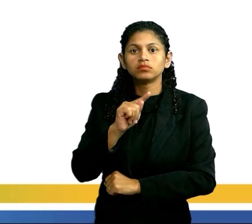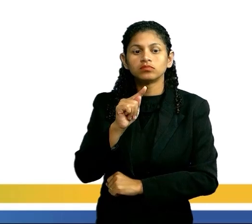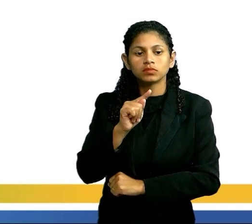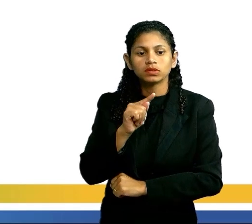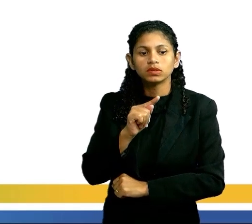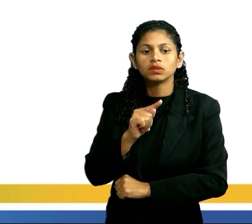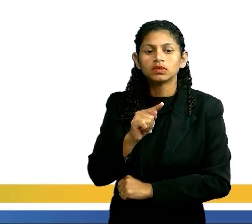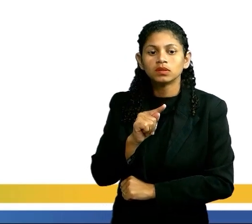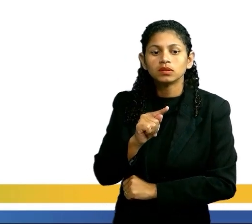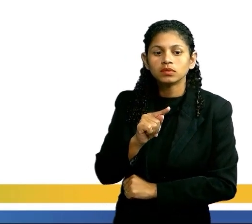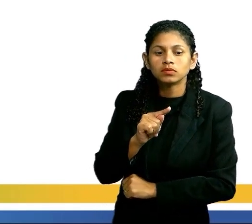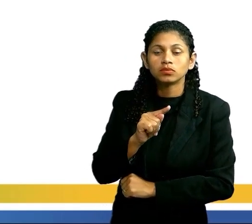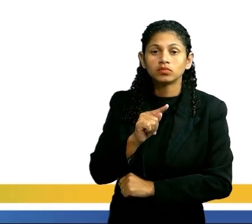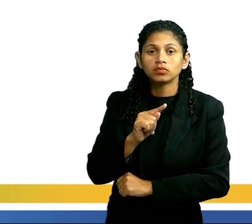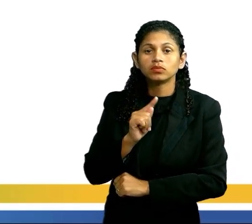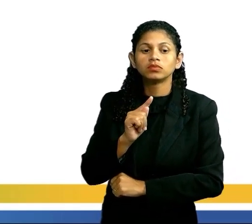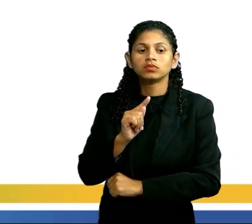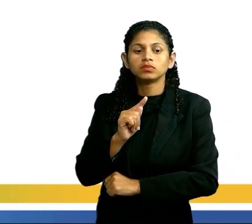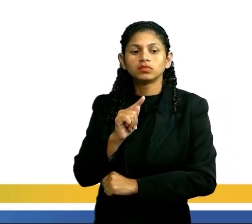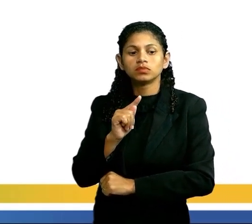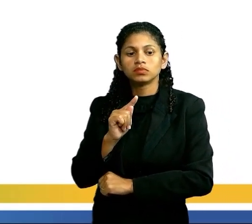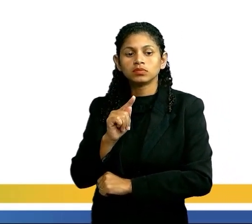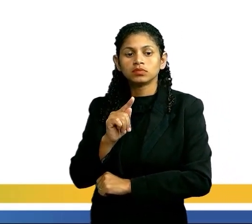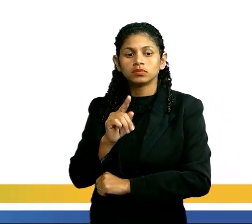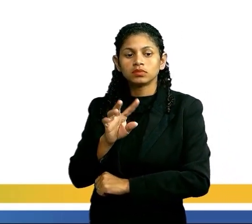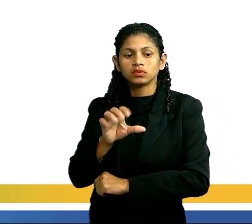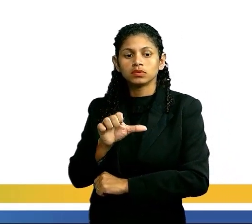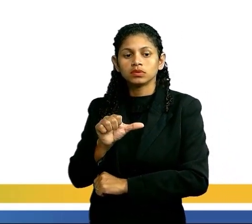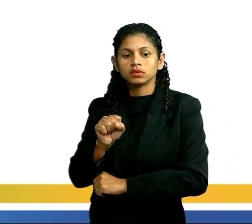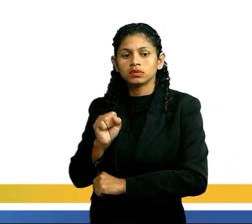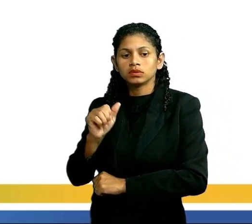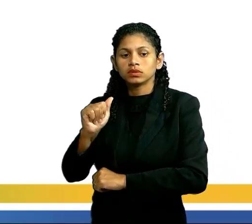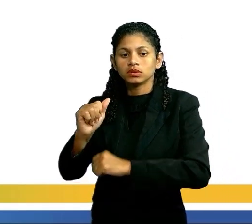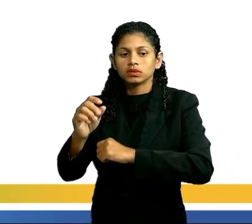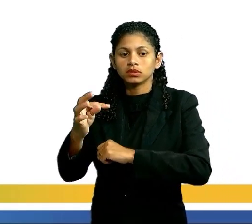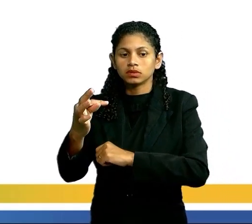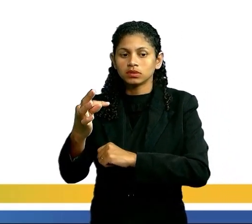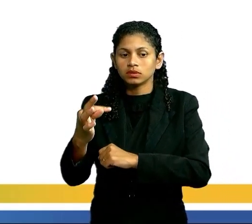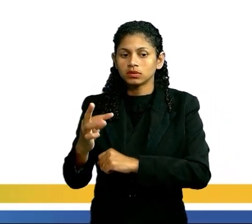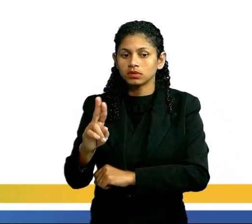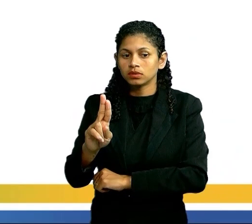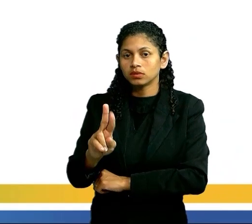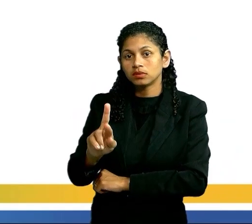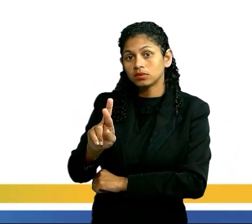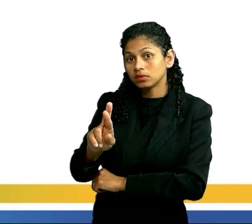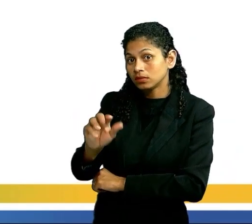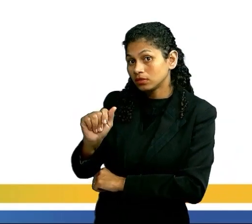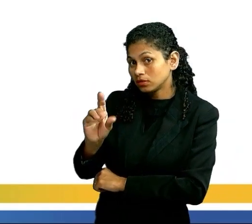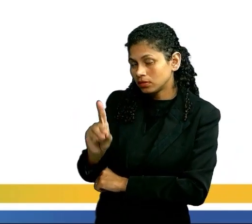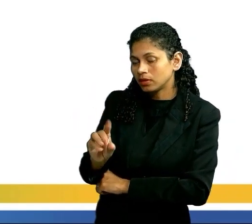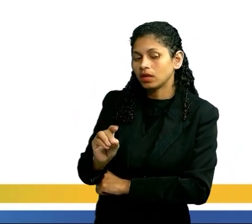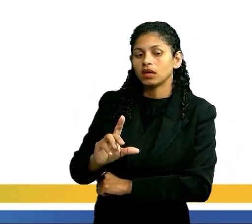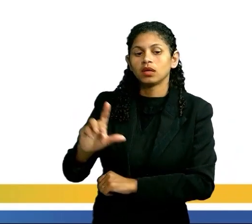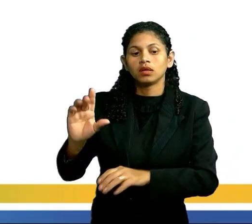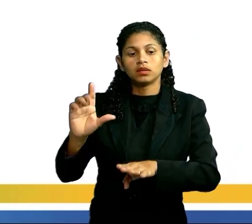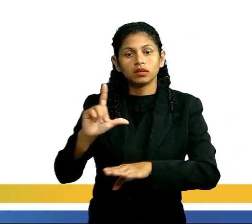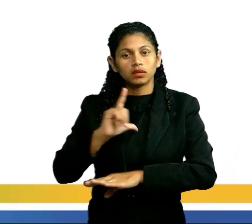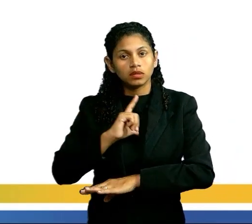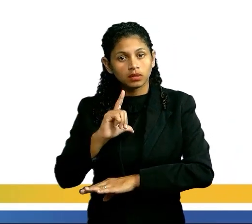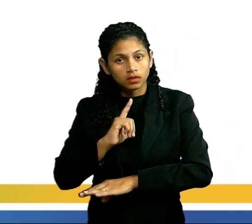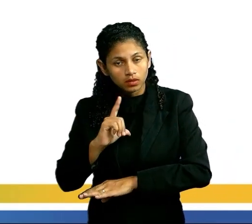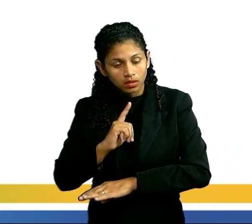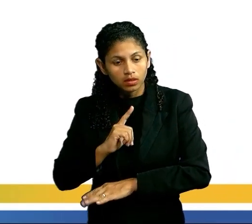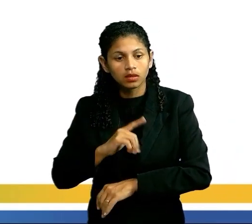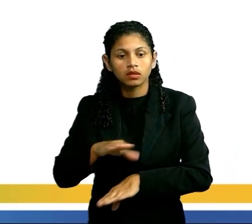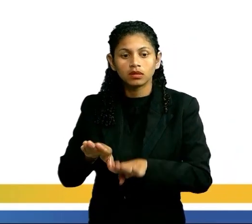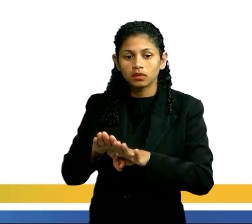saturado com ramificações. Será que é isso? Nós temos compostos cíclicos e nós